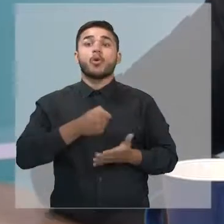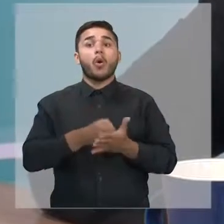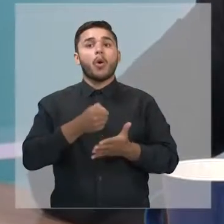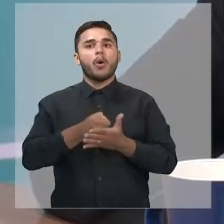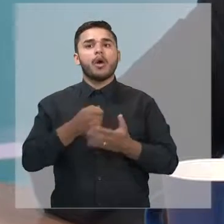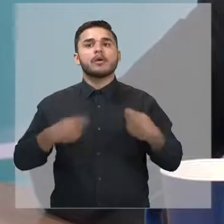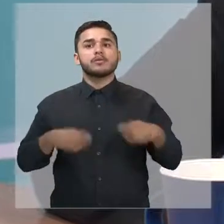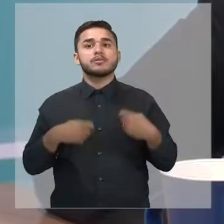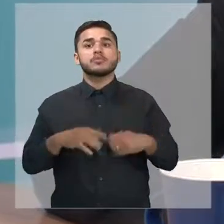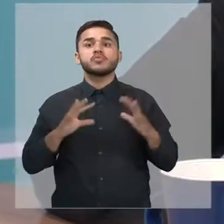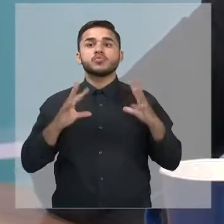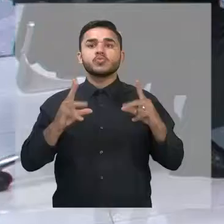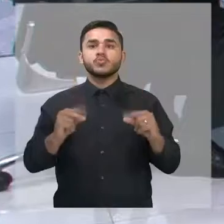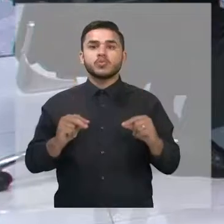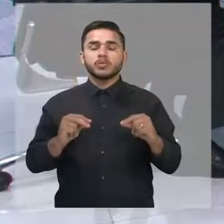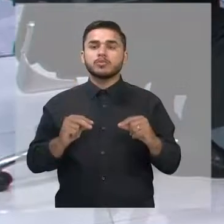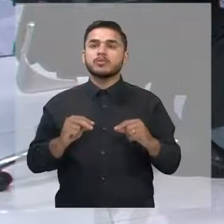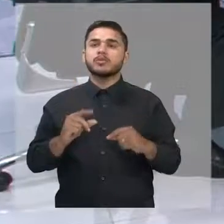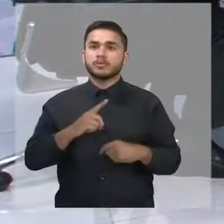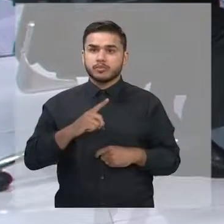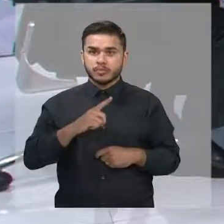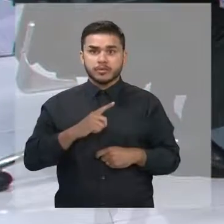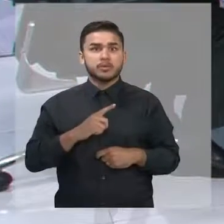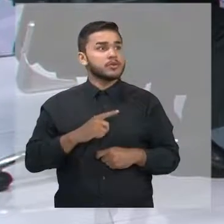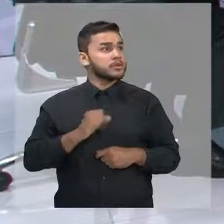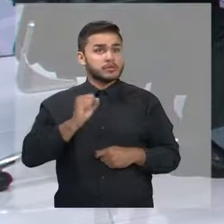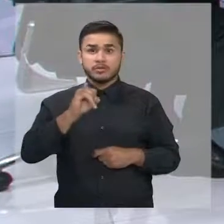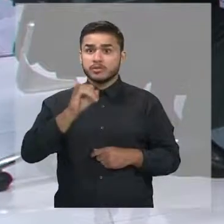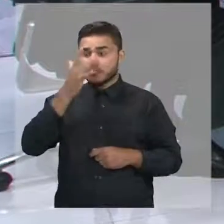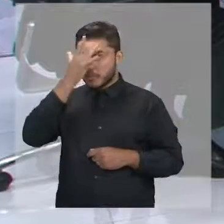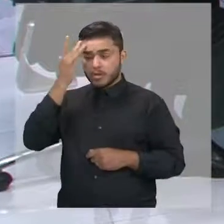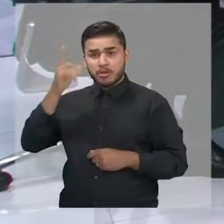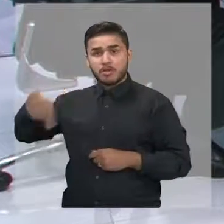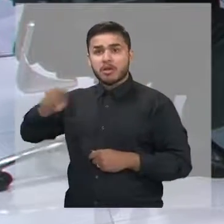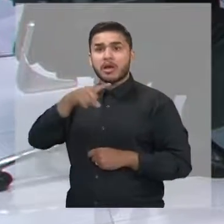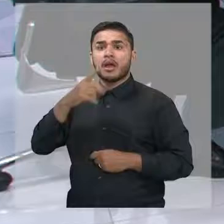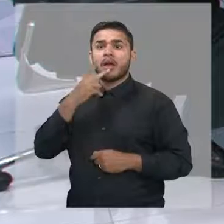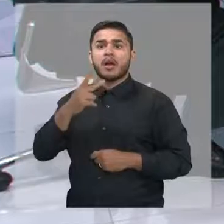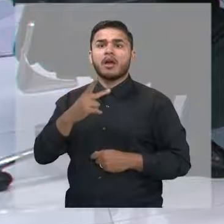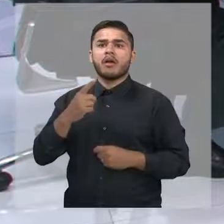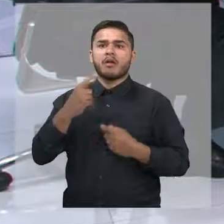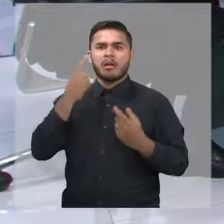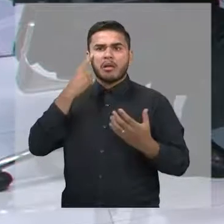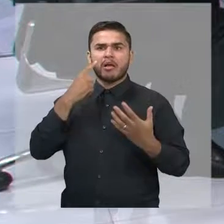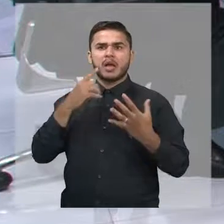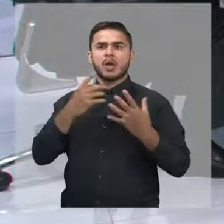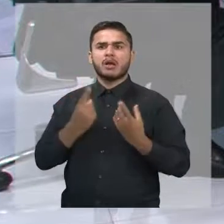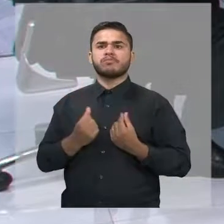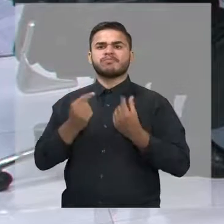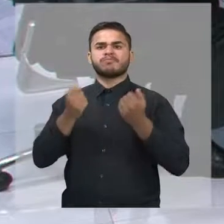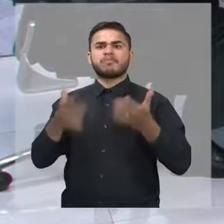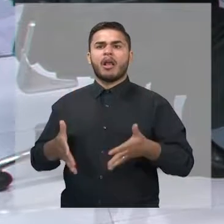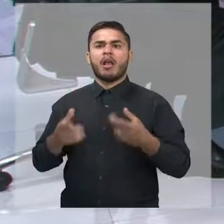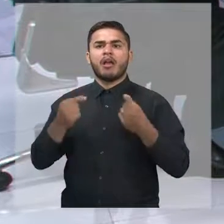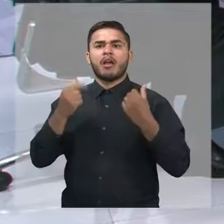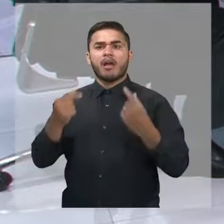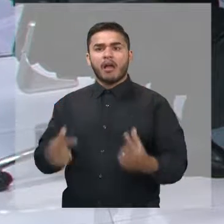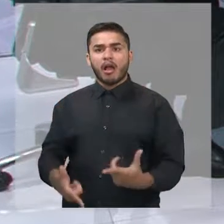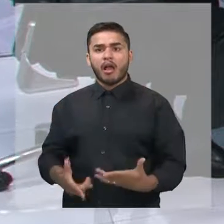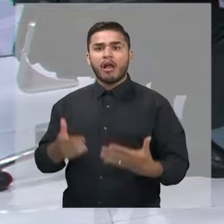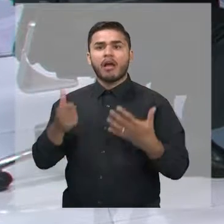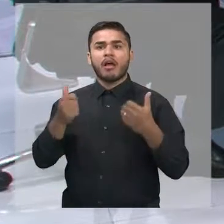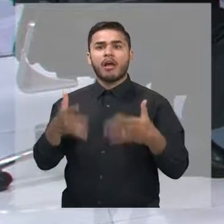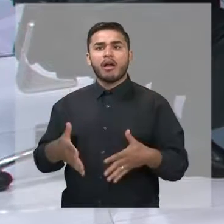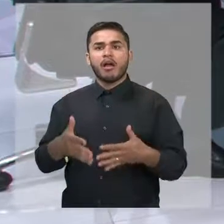pelo desperdício, pela fraude, pelo crime com o uso do dinheiro público. Eu queria uma fala aqui, rapidinho, aqui pegando aqui